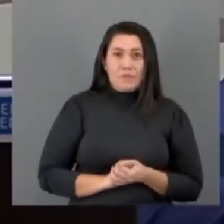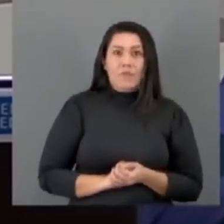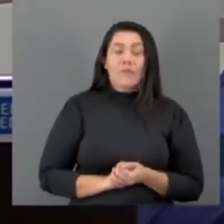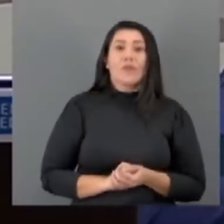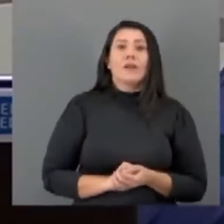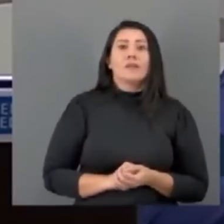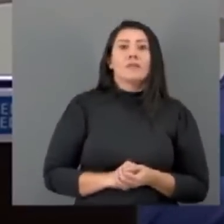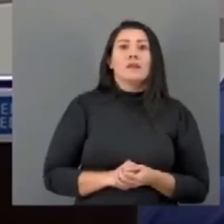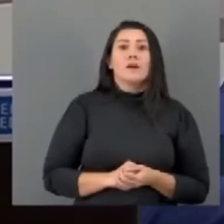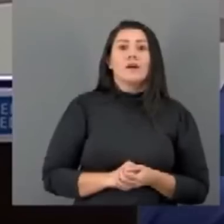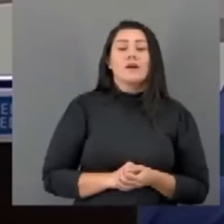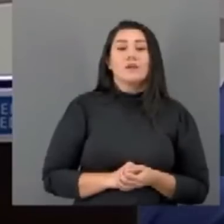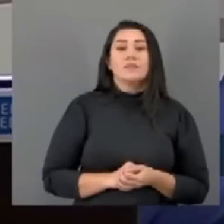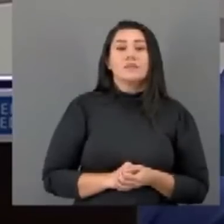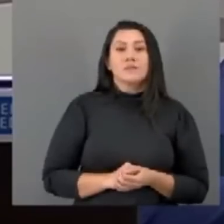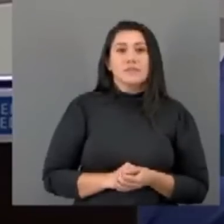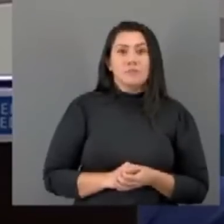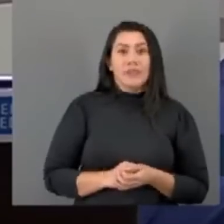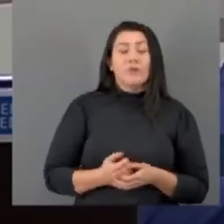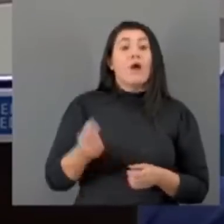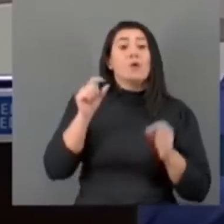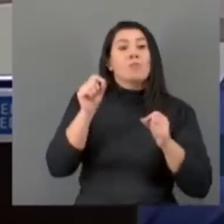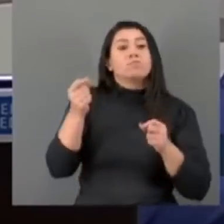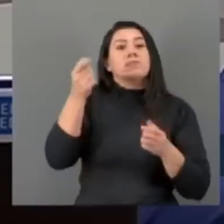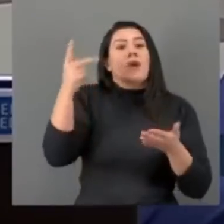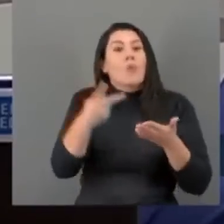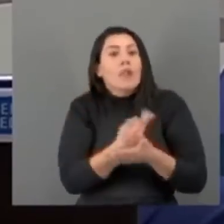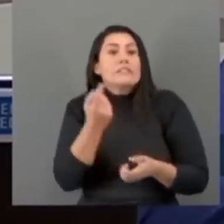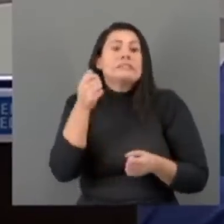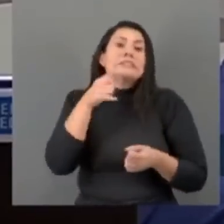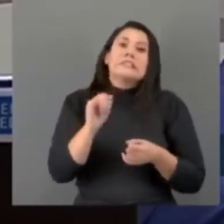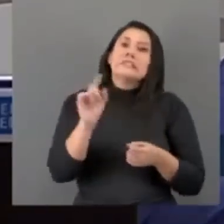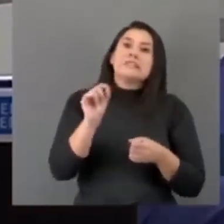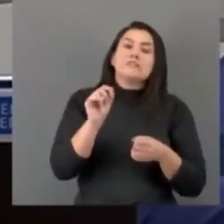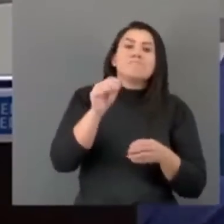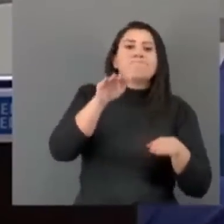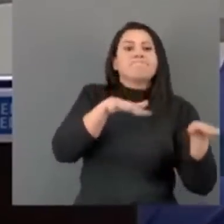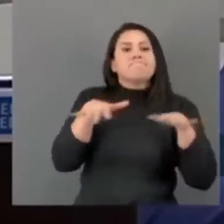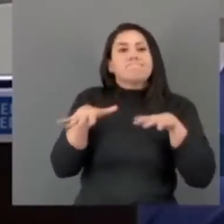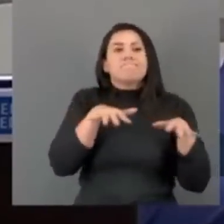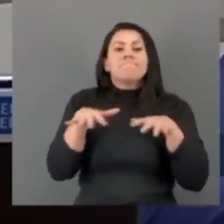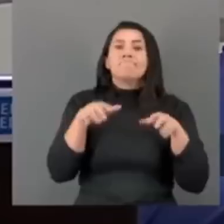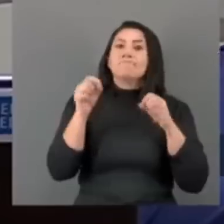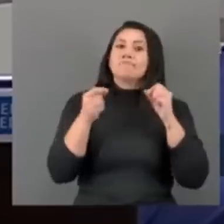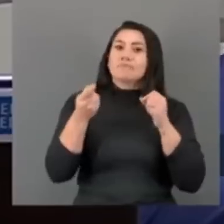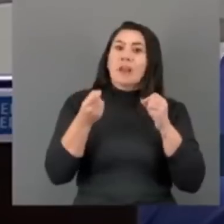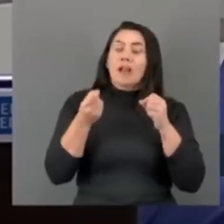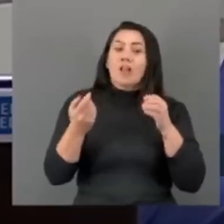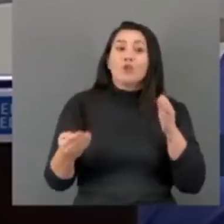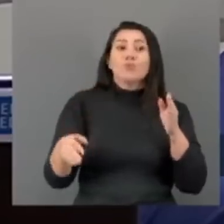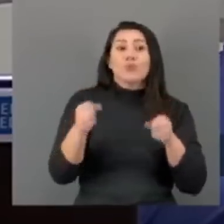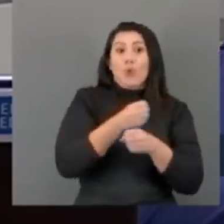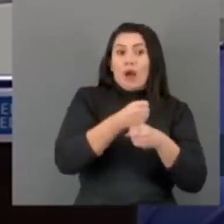E aí a pergunta mas e se não tivesse feito o que que teria acontecido se o Banco Central não tivesse feito esse movimento é o banco central chegou no ano de eleição